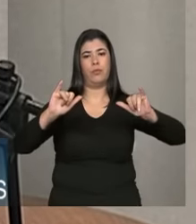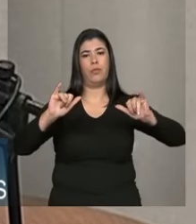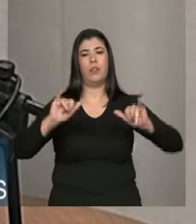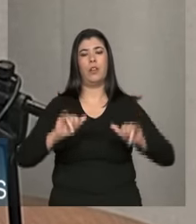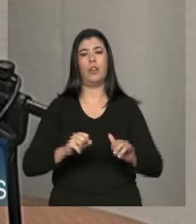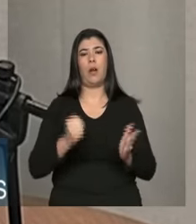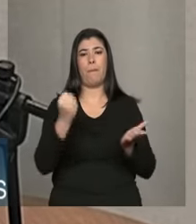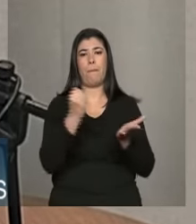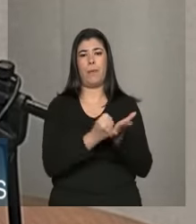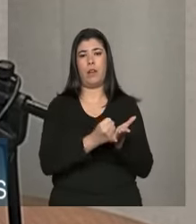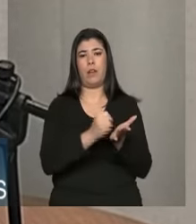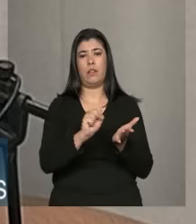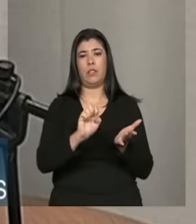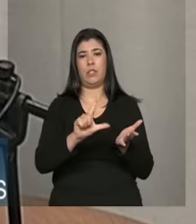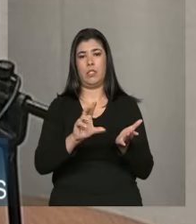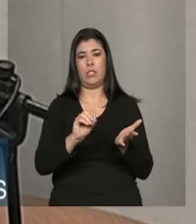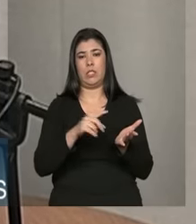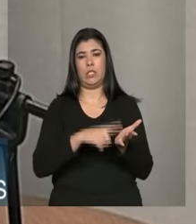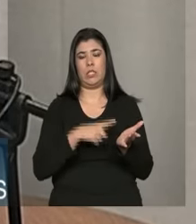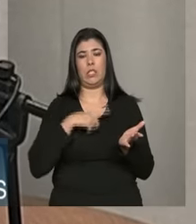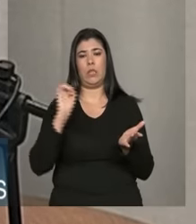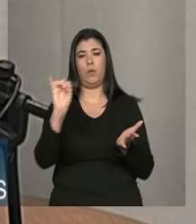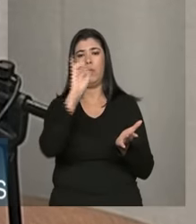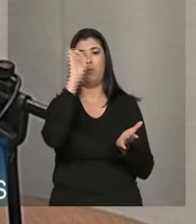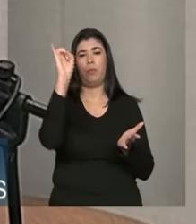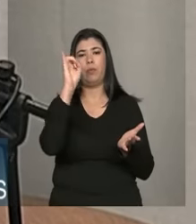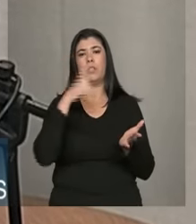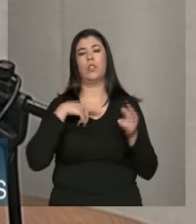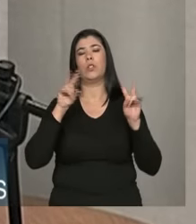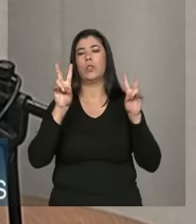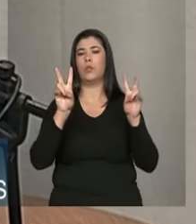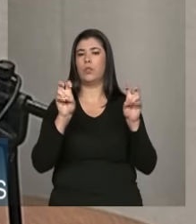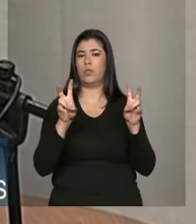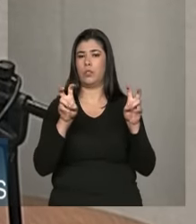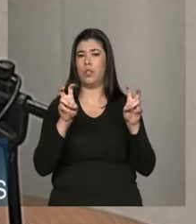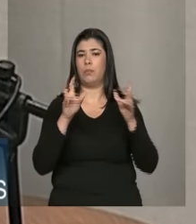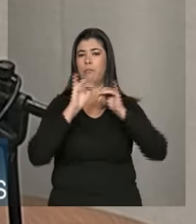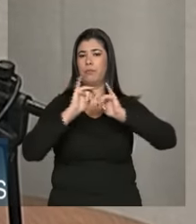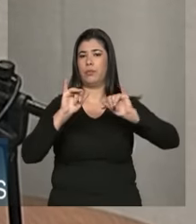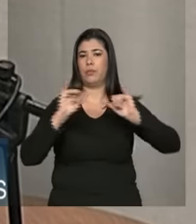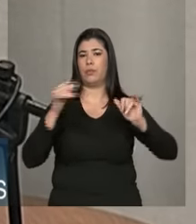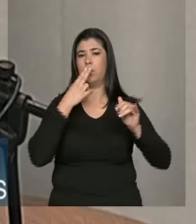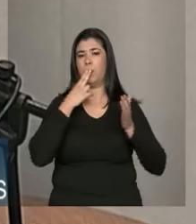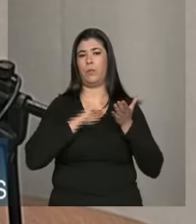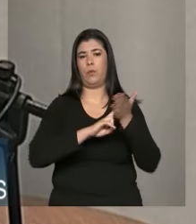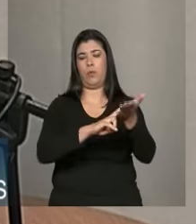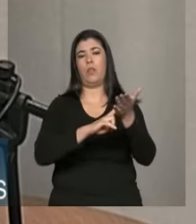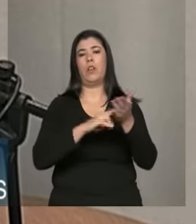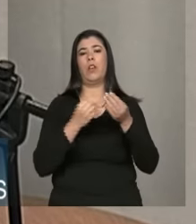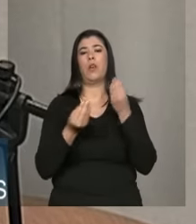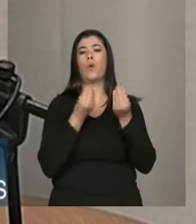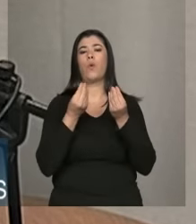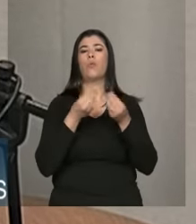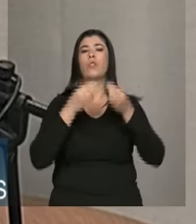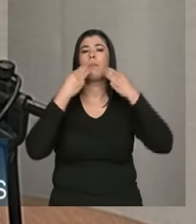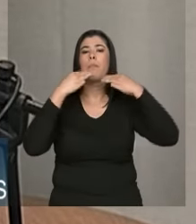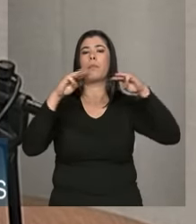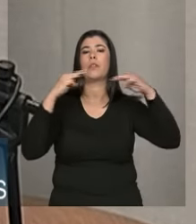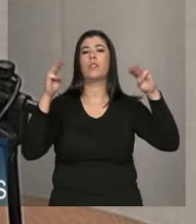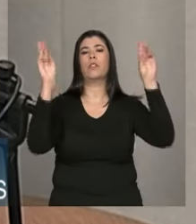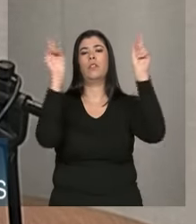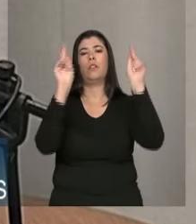relevância por considerar as empresas de Correios as mensageiras da Paz e as